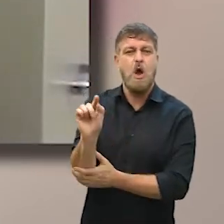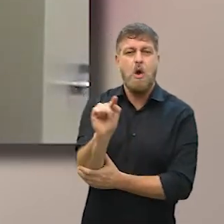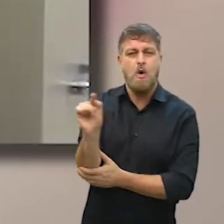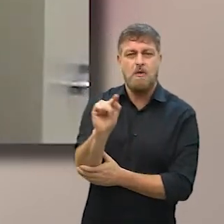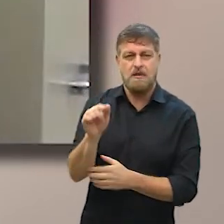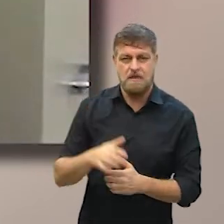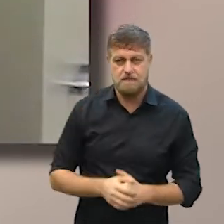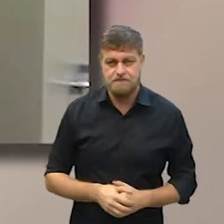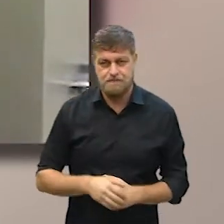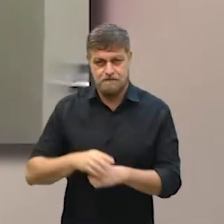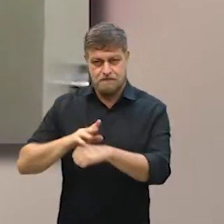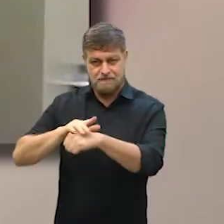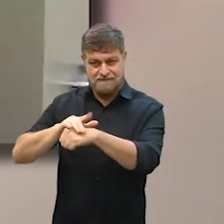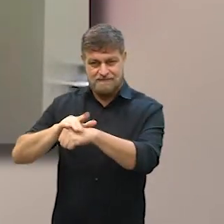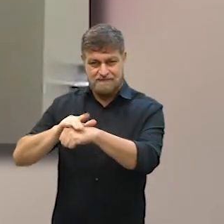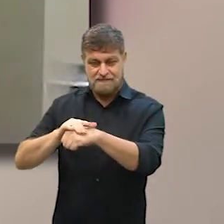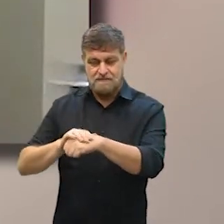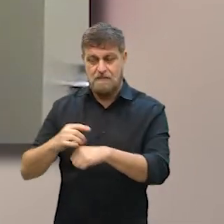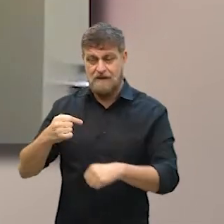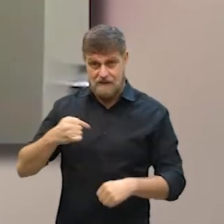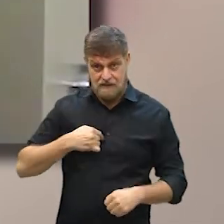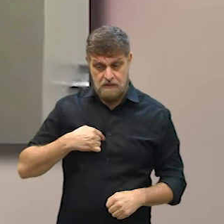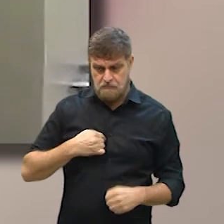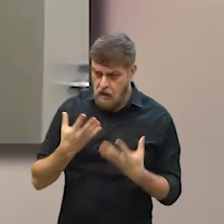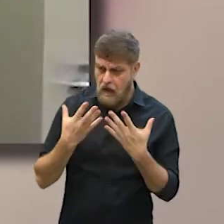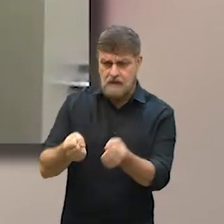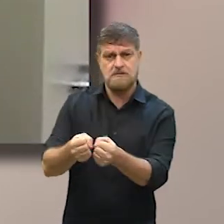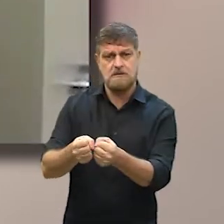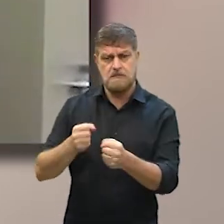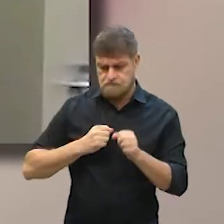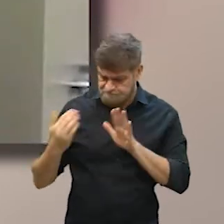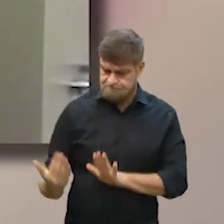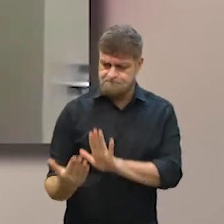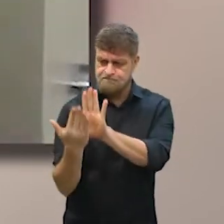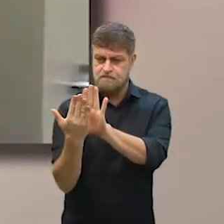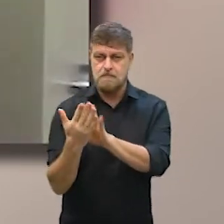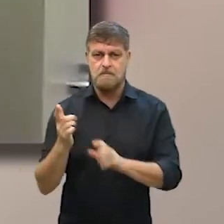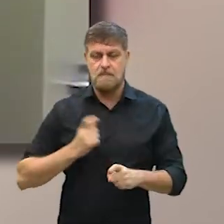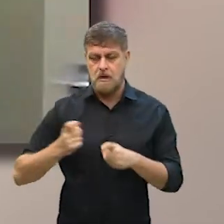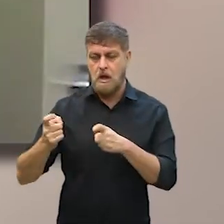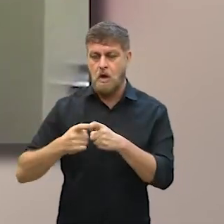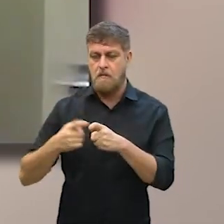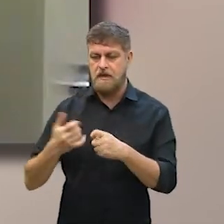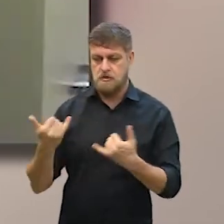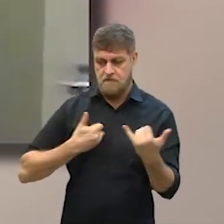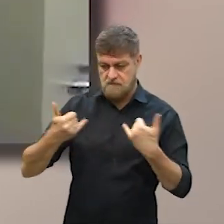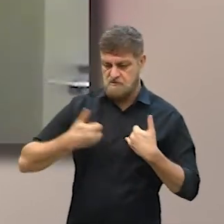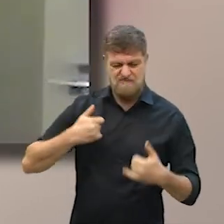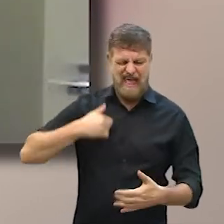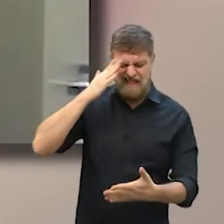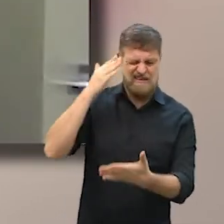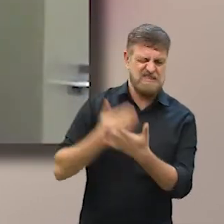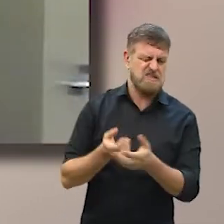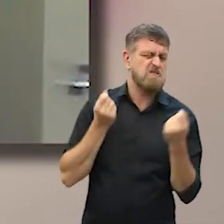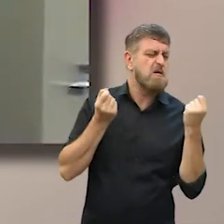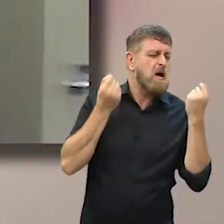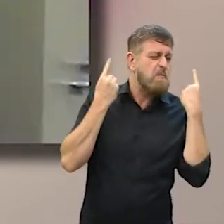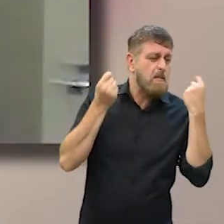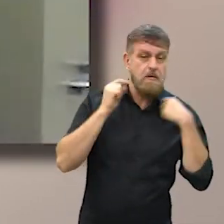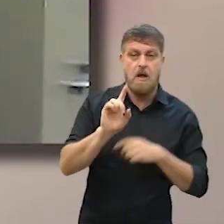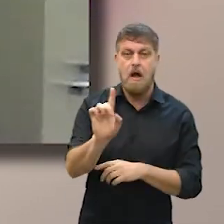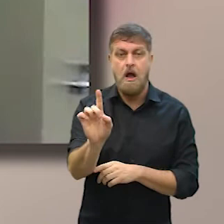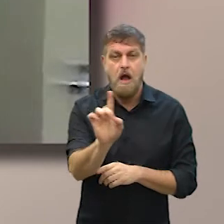acredite que é a primeiro lugar a doença nunca média suas doenças então lá tem médicos que eu tenho outros mas eu não